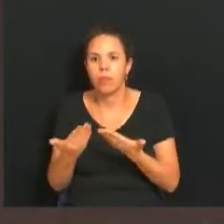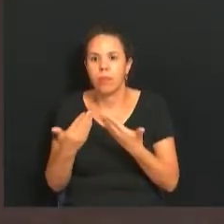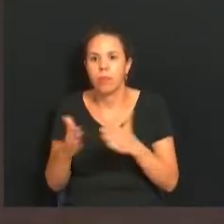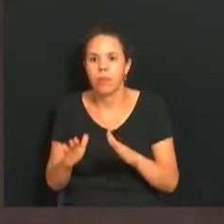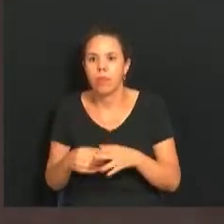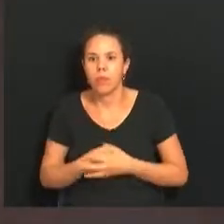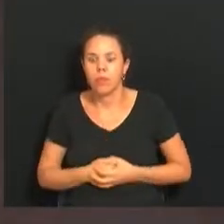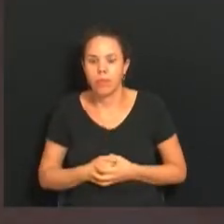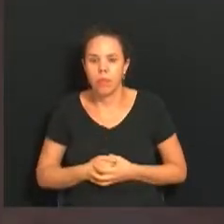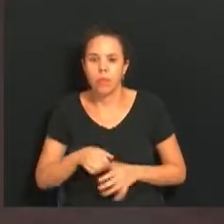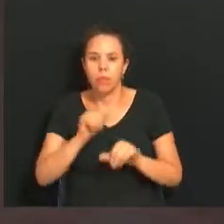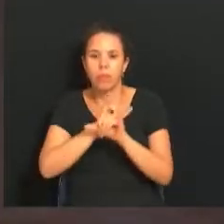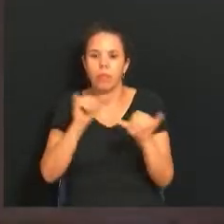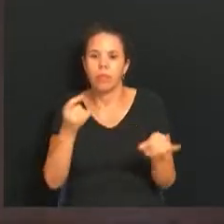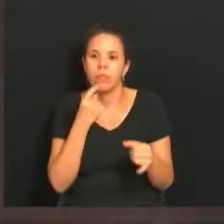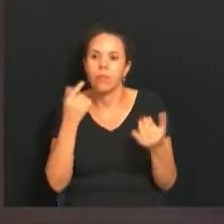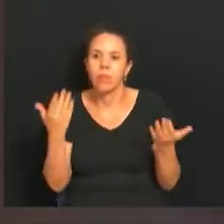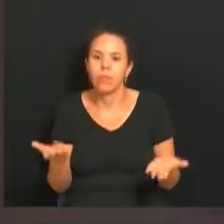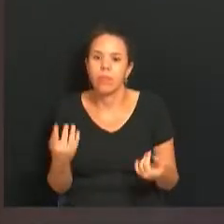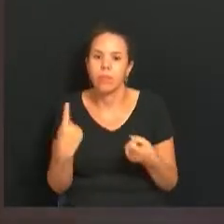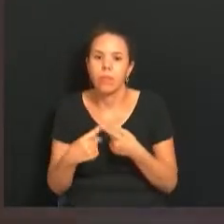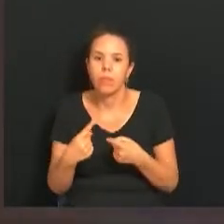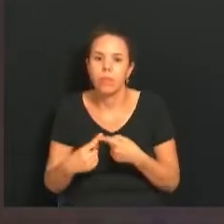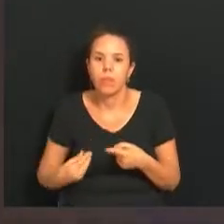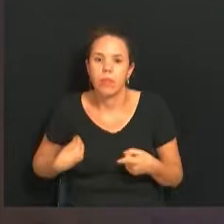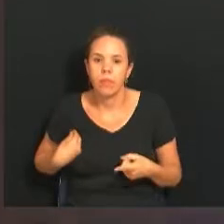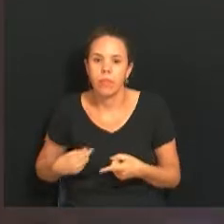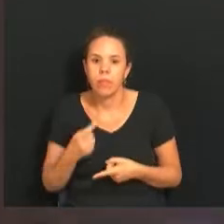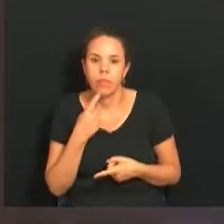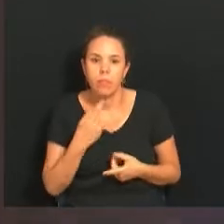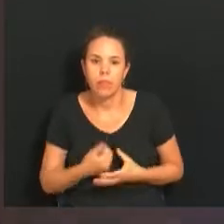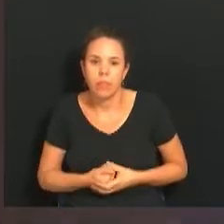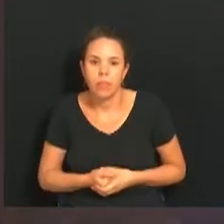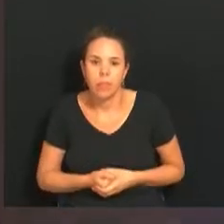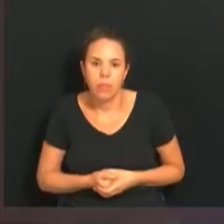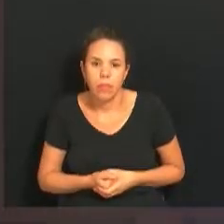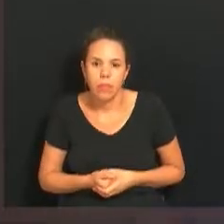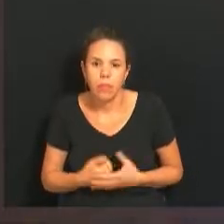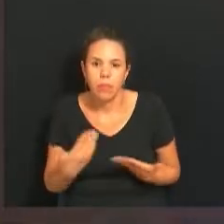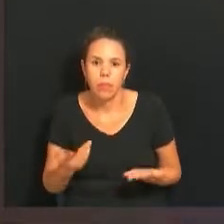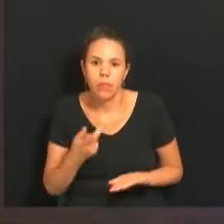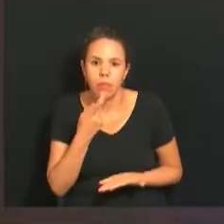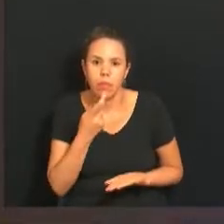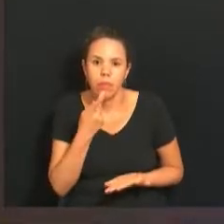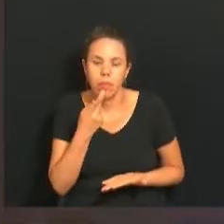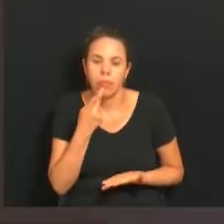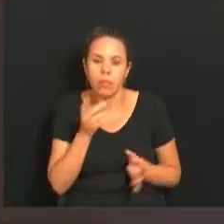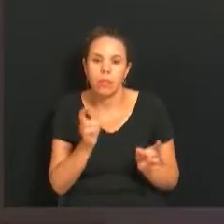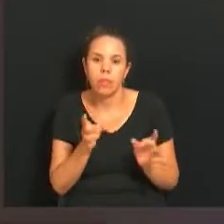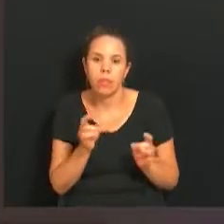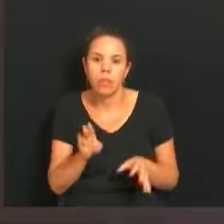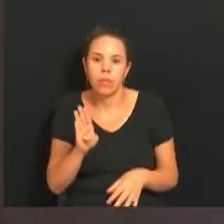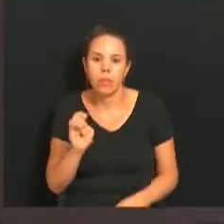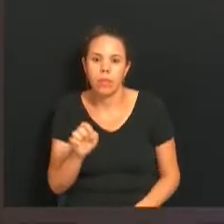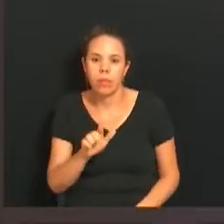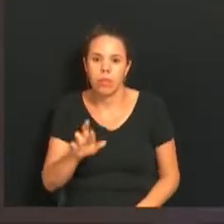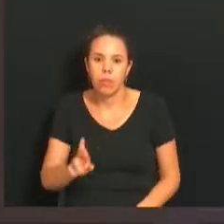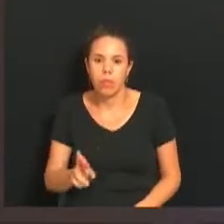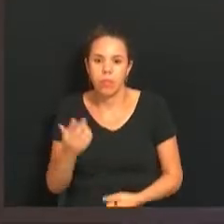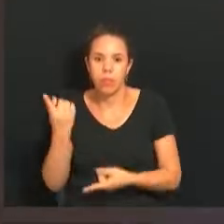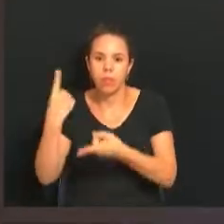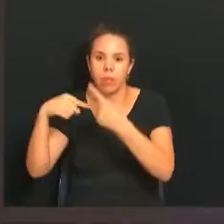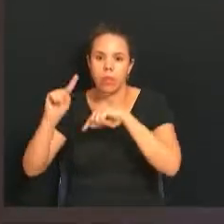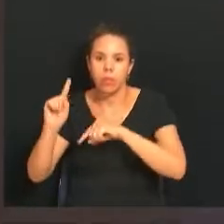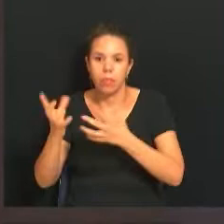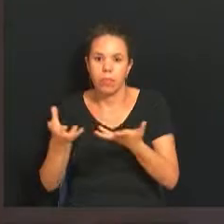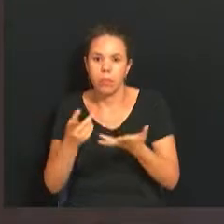aí eu digo Campinas, né? Porque nós estamos em Campinas. Então, quando eu falo do bazar, que foi um sucesso, aí eu quero falar